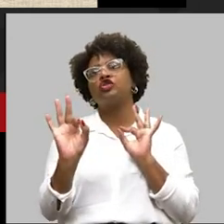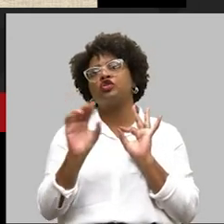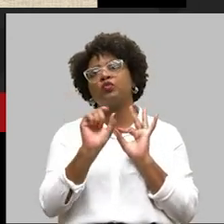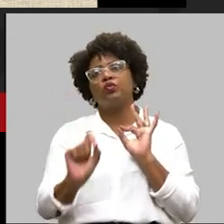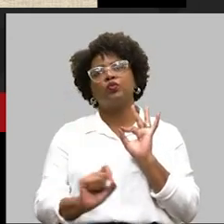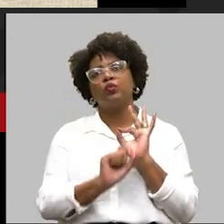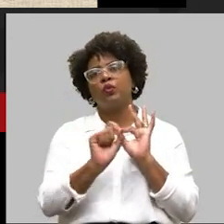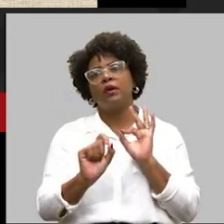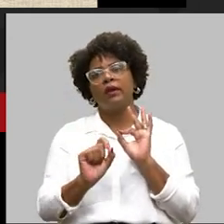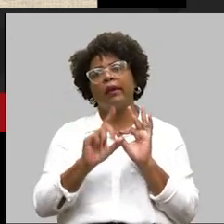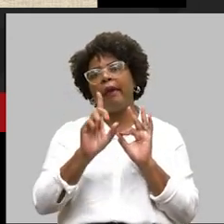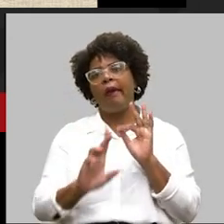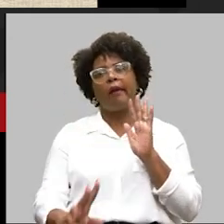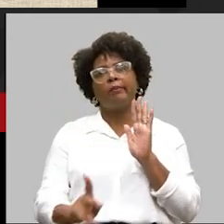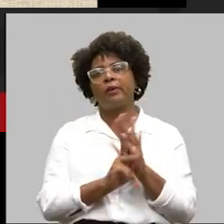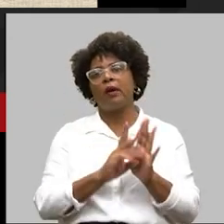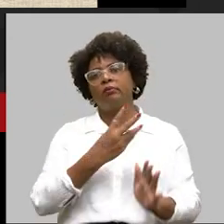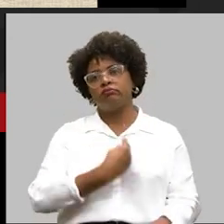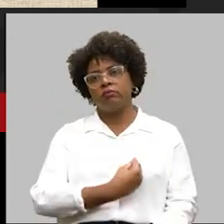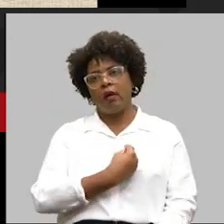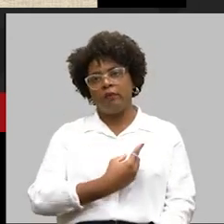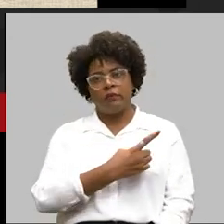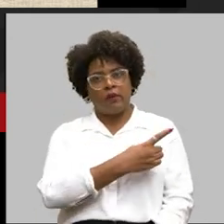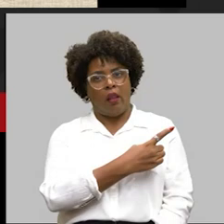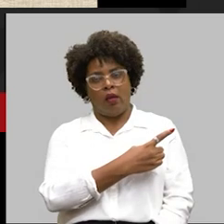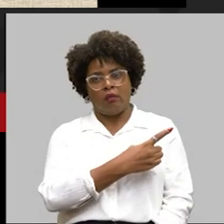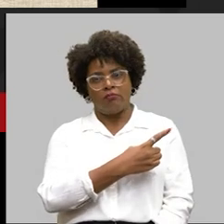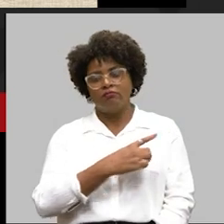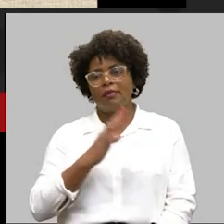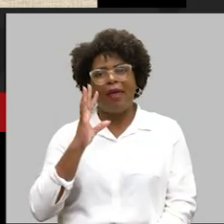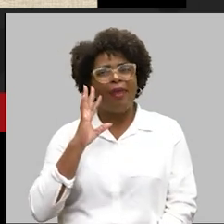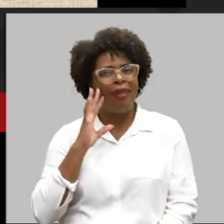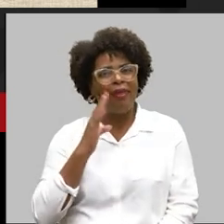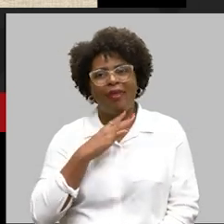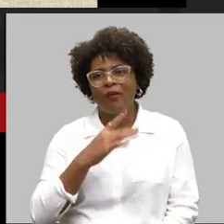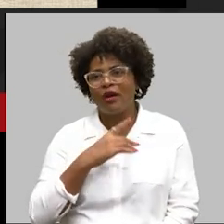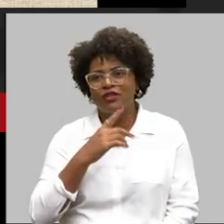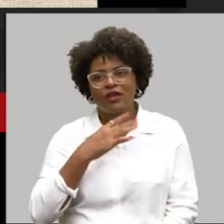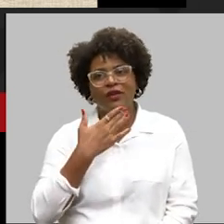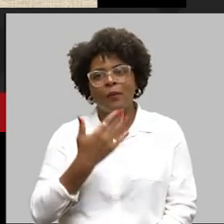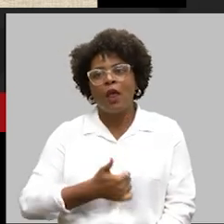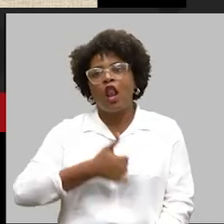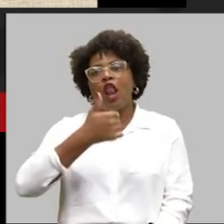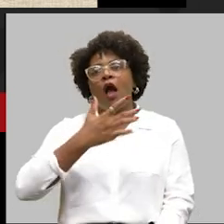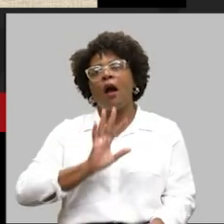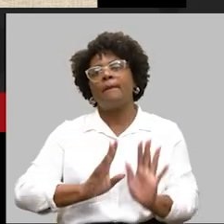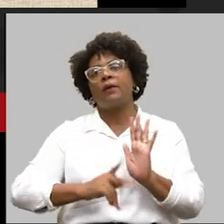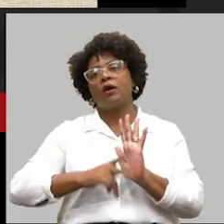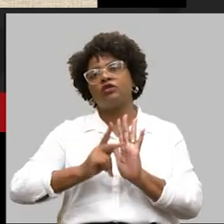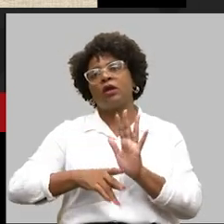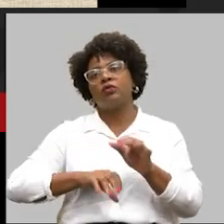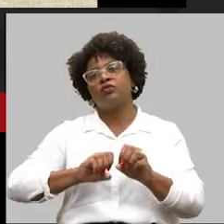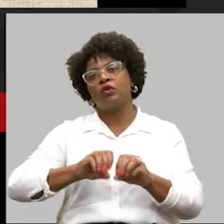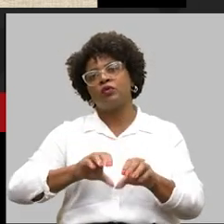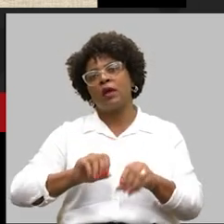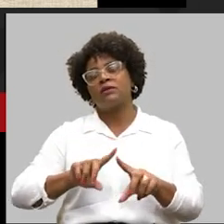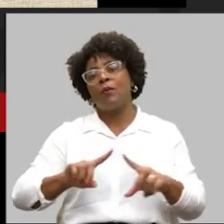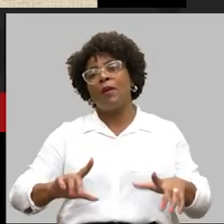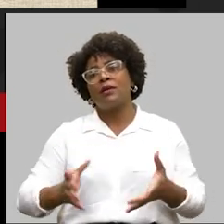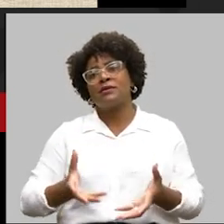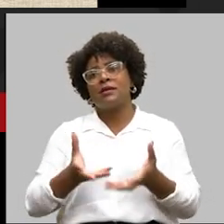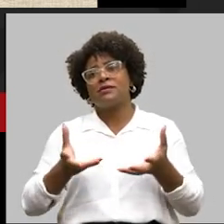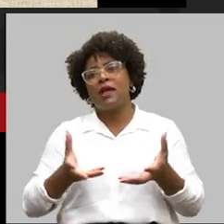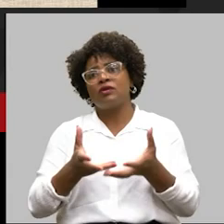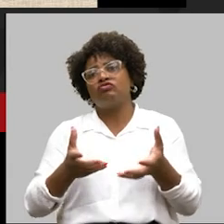produção da vida tá não adianta você ter o melhor projeto de educação se você não ter um projeto de incentivo porque as pessoas